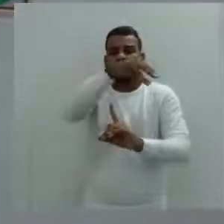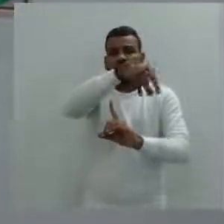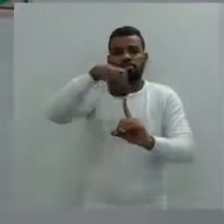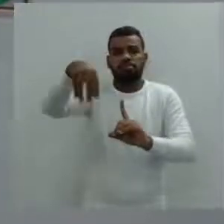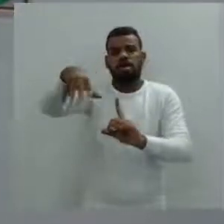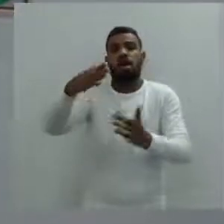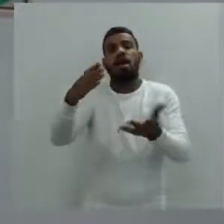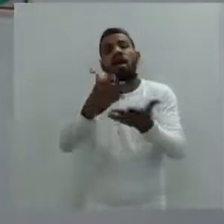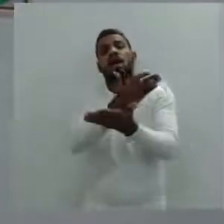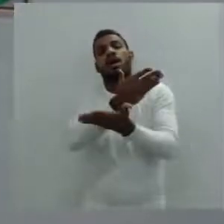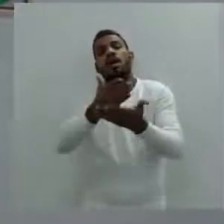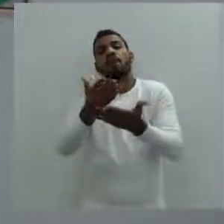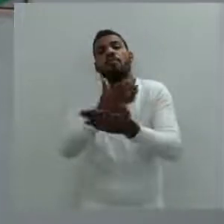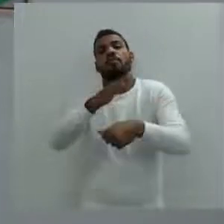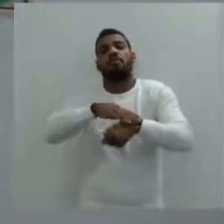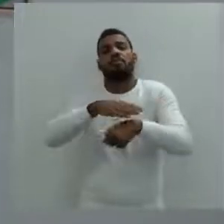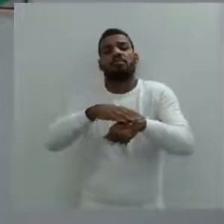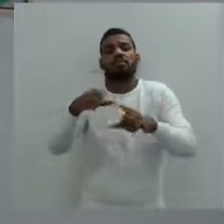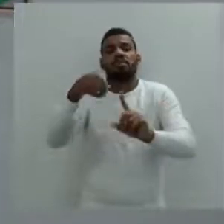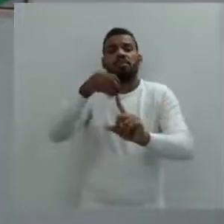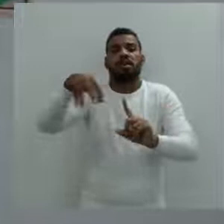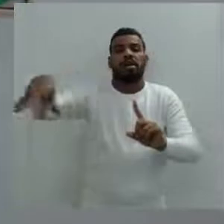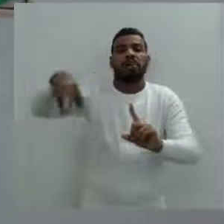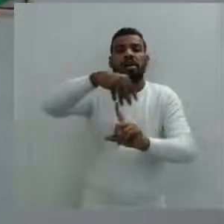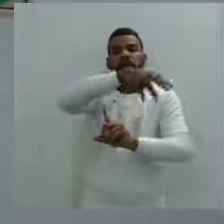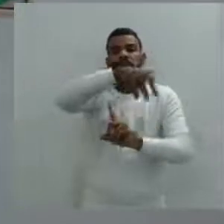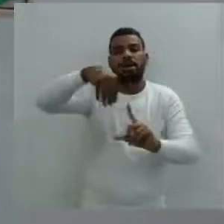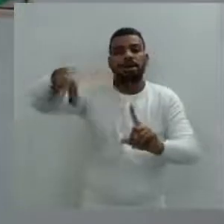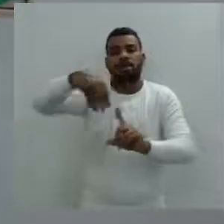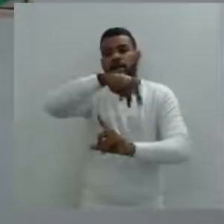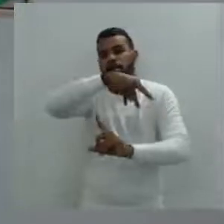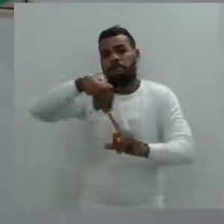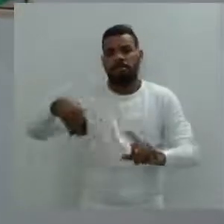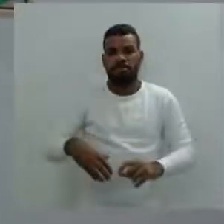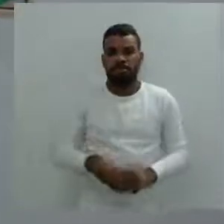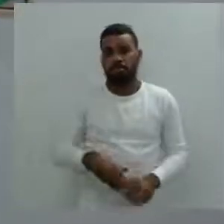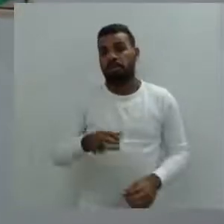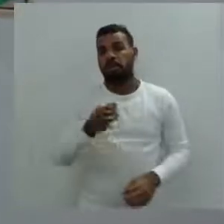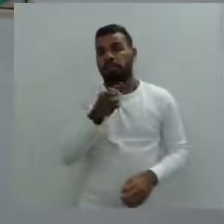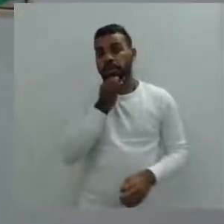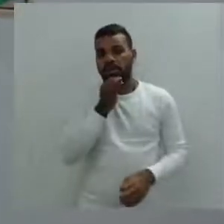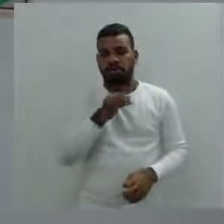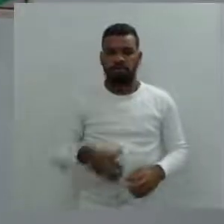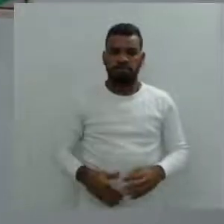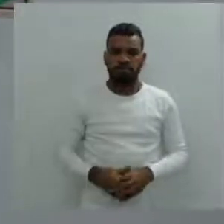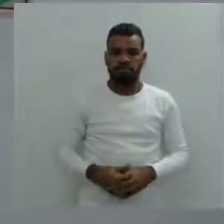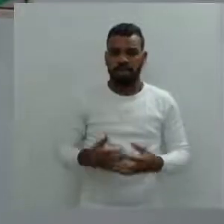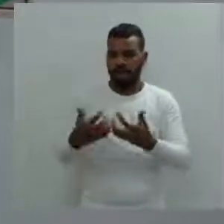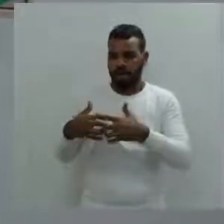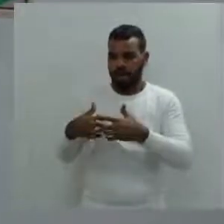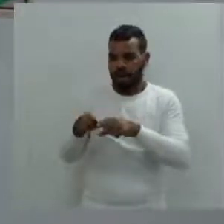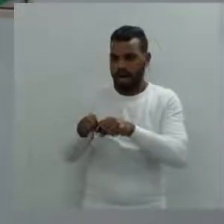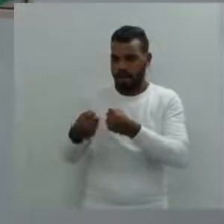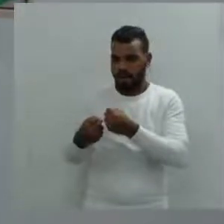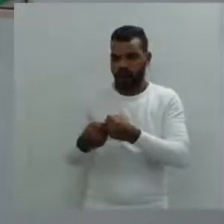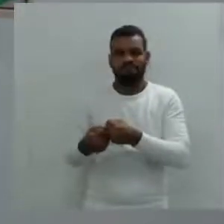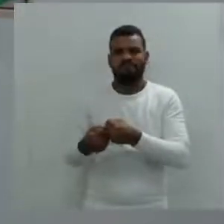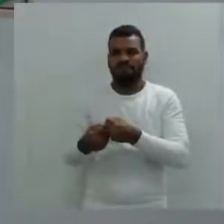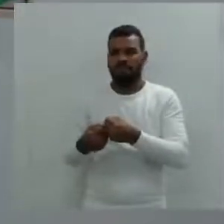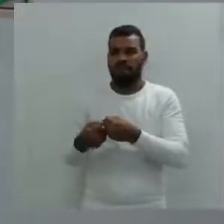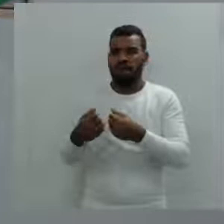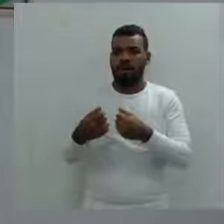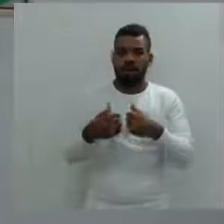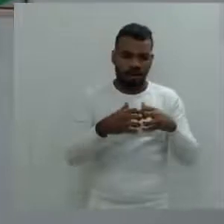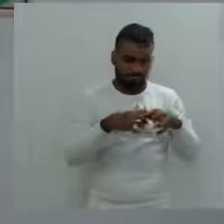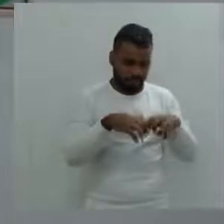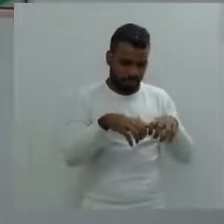algumas situações dominantes daquele problema. Exemplo, a máquina quebra. Não vai vir uma outra máquina para